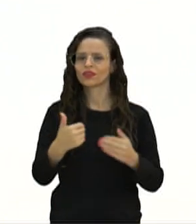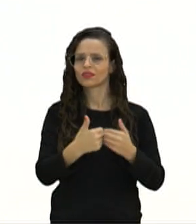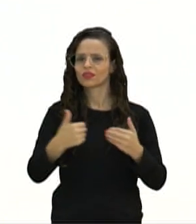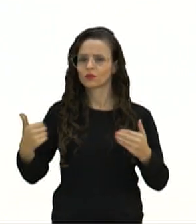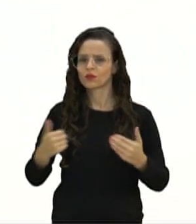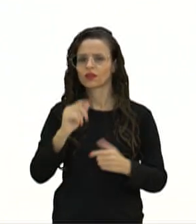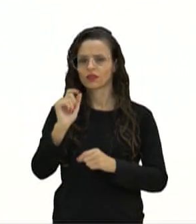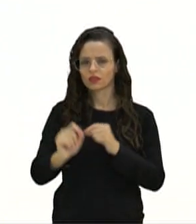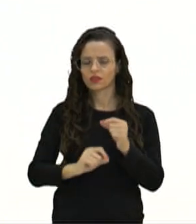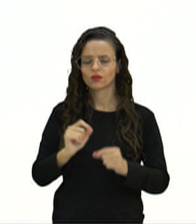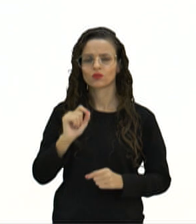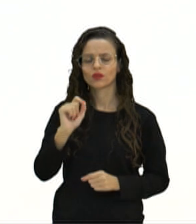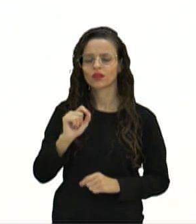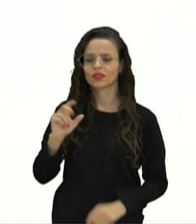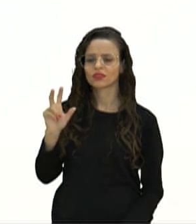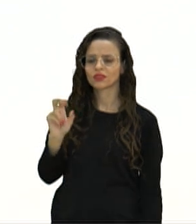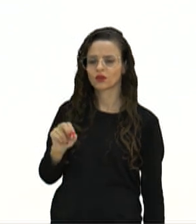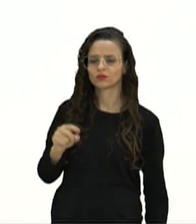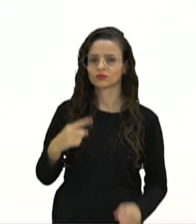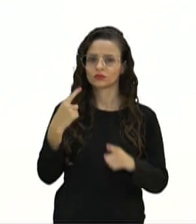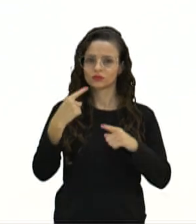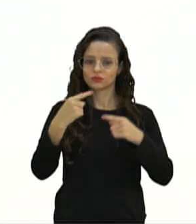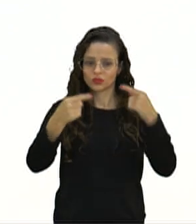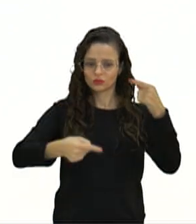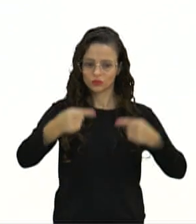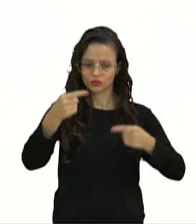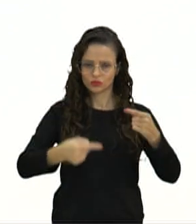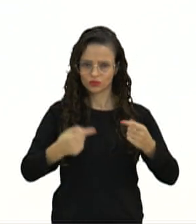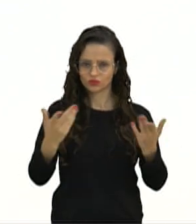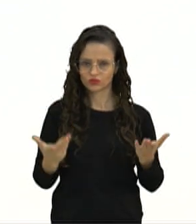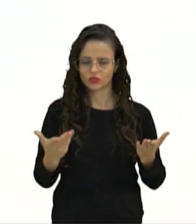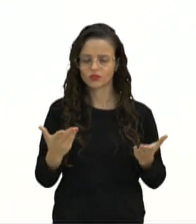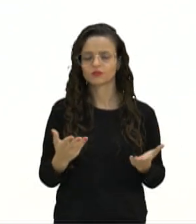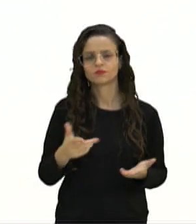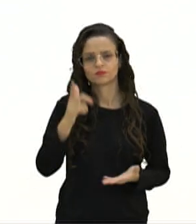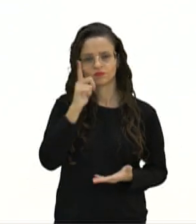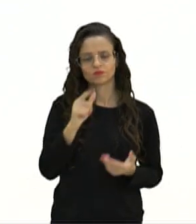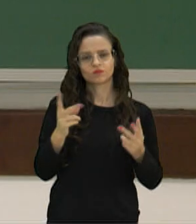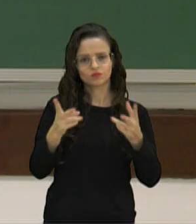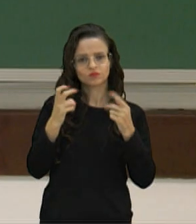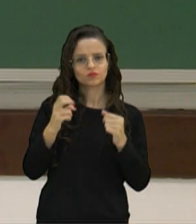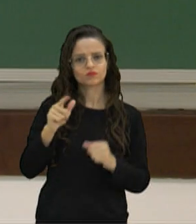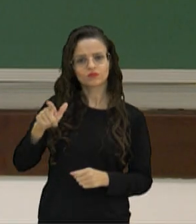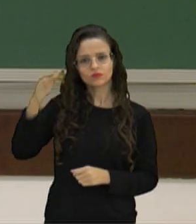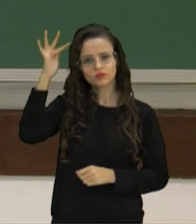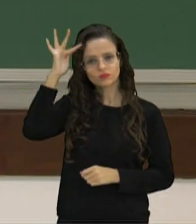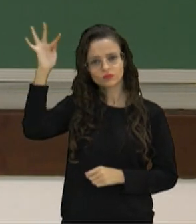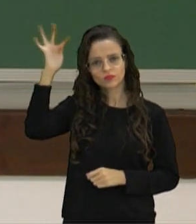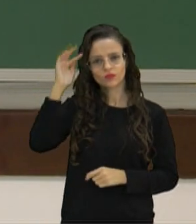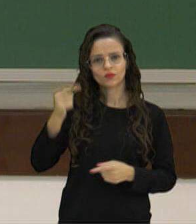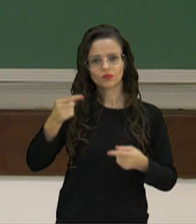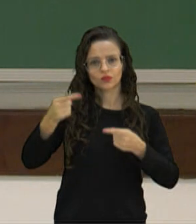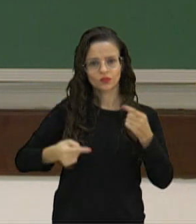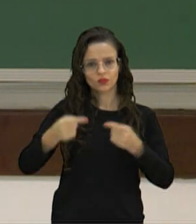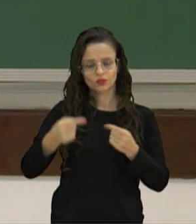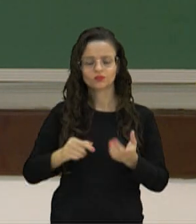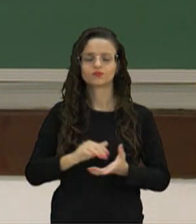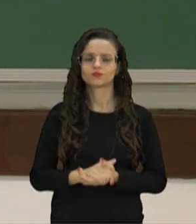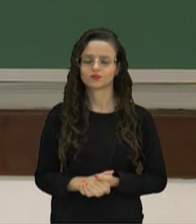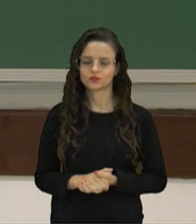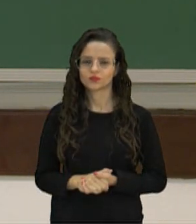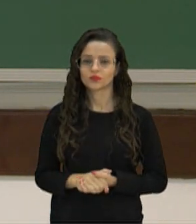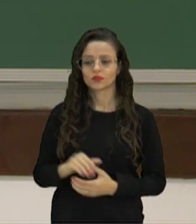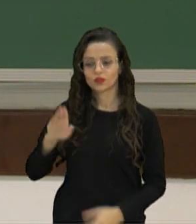exceção seria a negação da política, como a gente consegue perceber isso lá na filosofia política. E